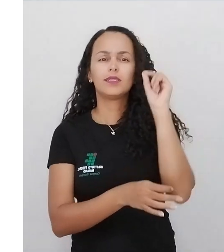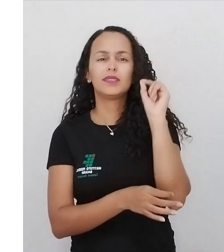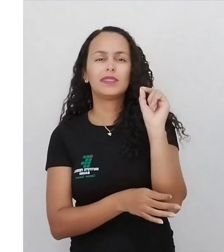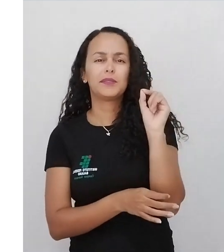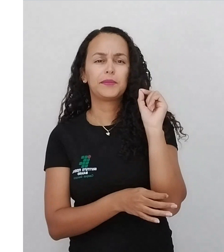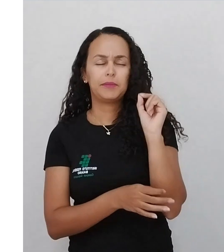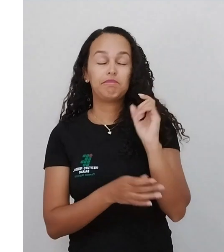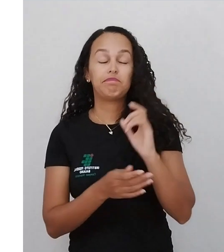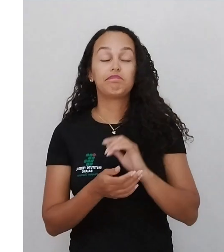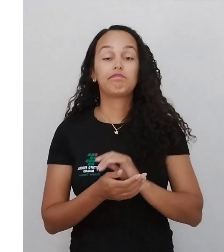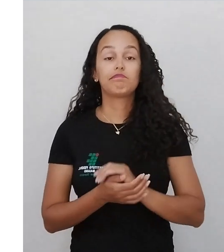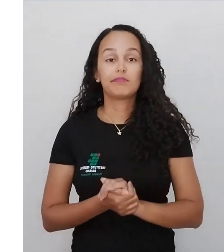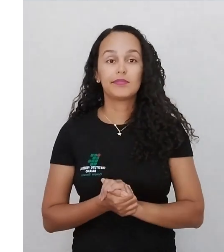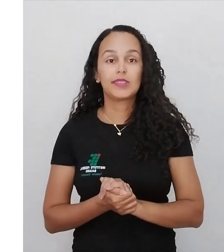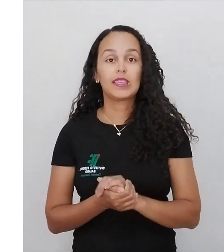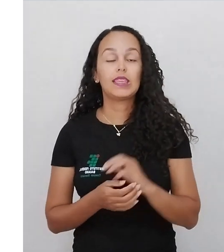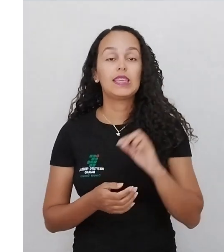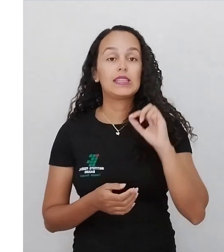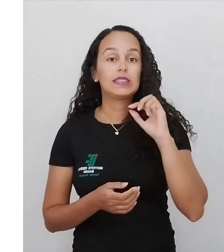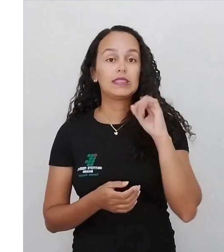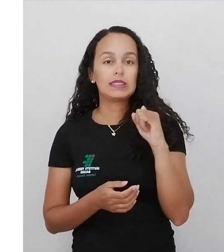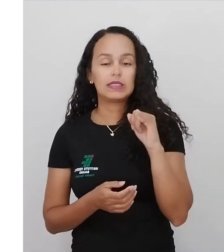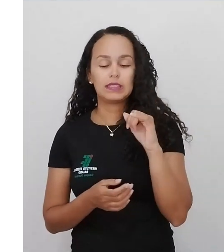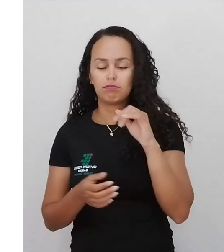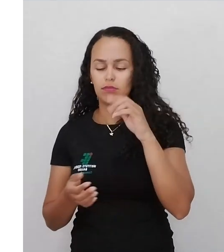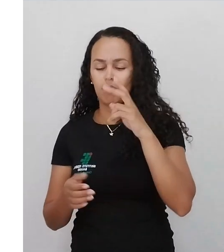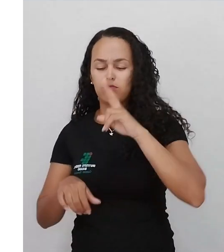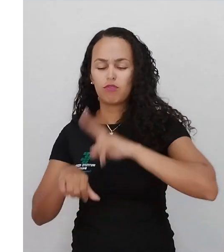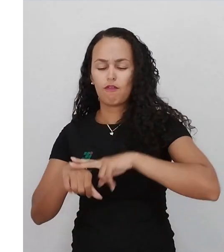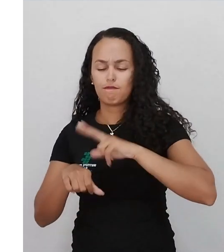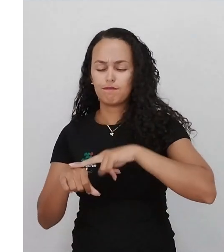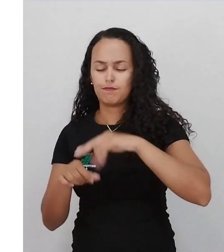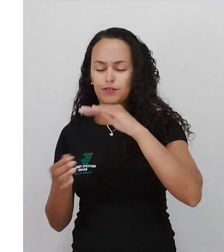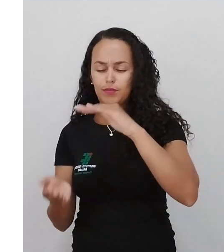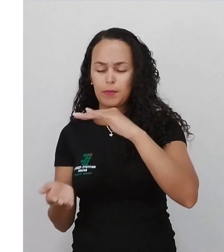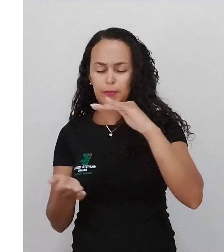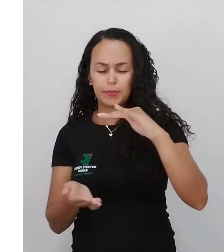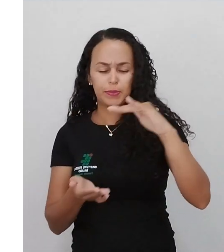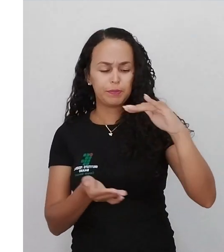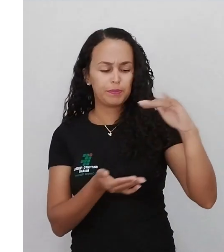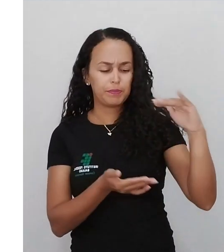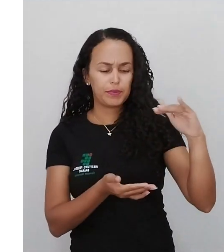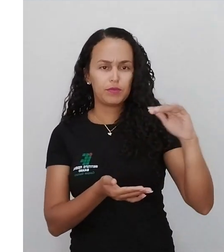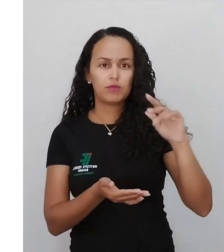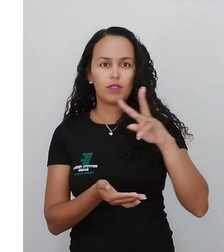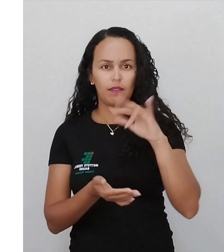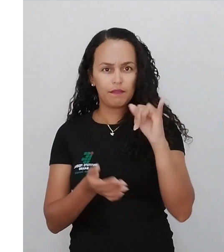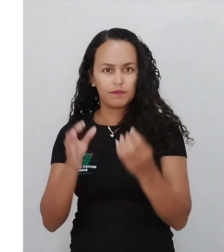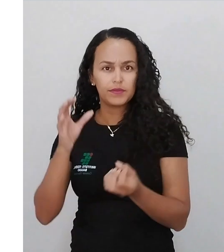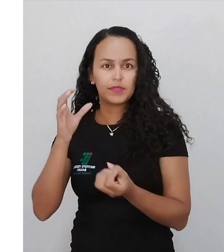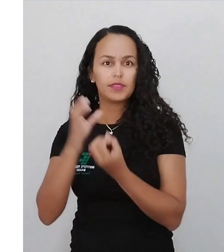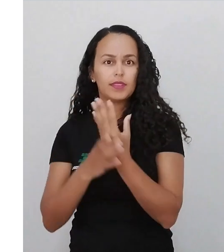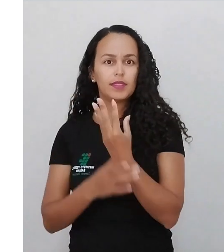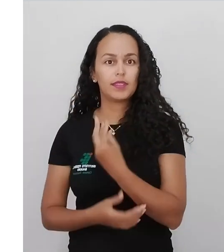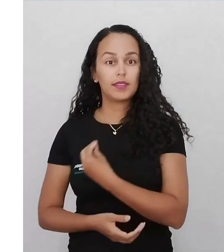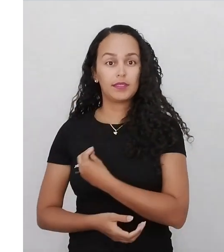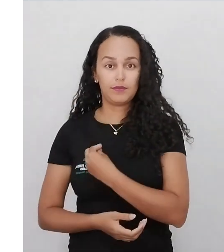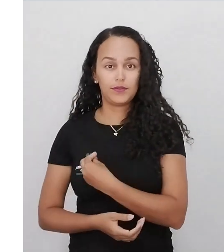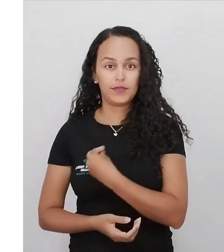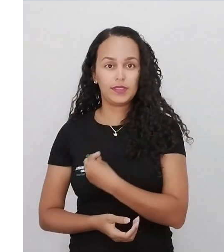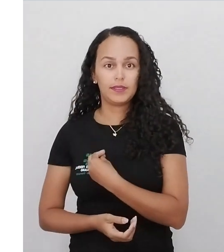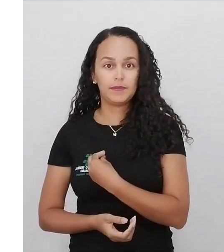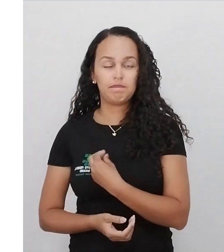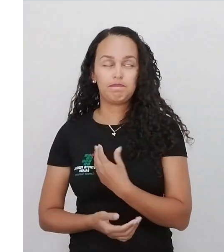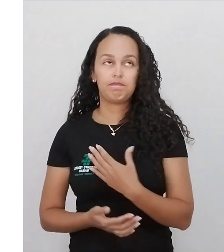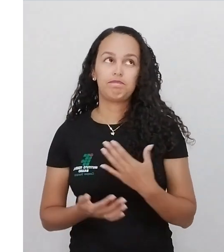de Red era pensar o seguinte: será que em algum desses potes, né, irá formar alguma coisa?